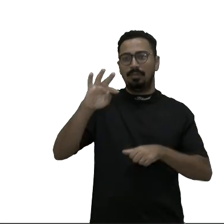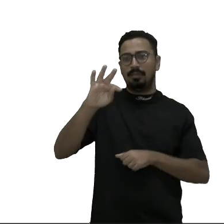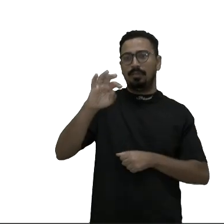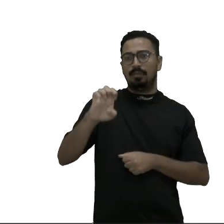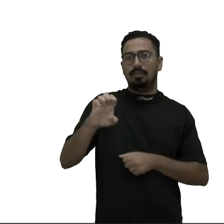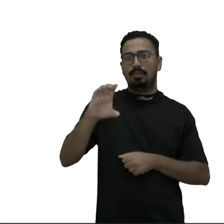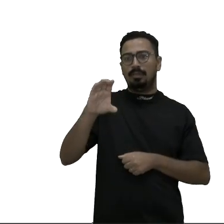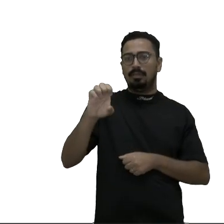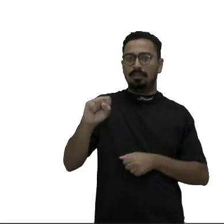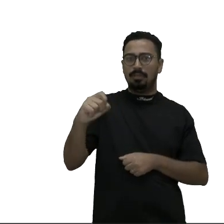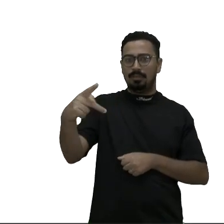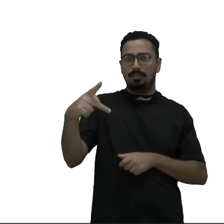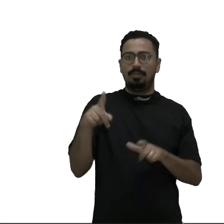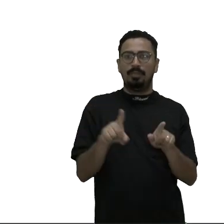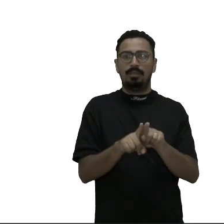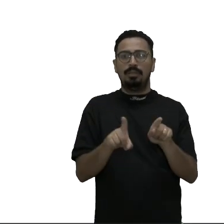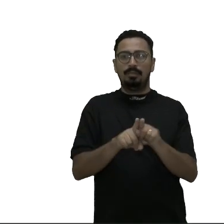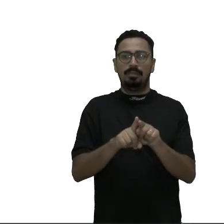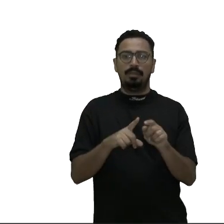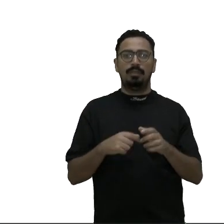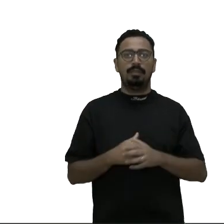e também a nossa